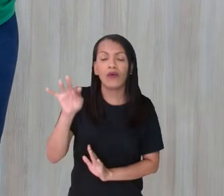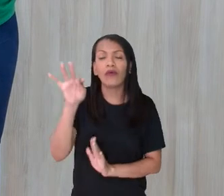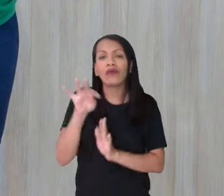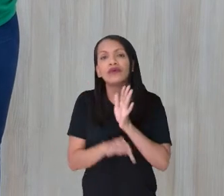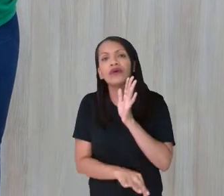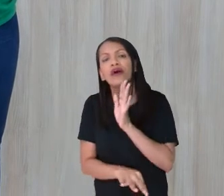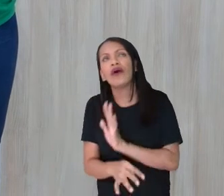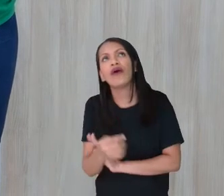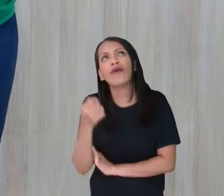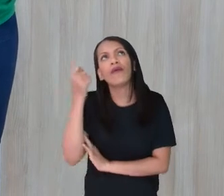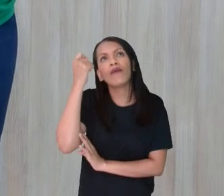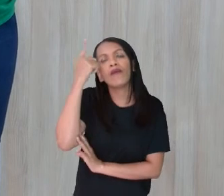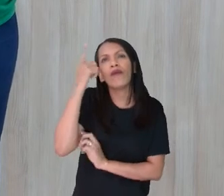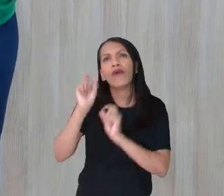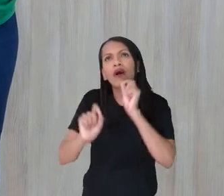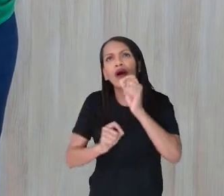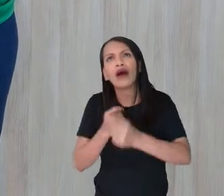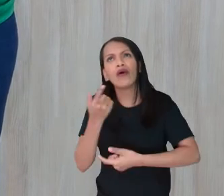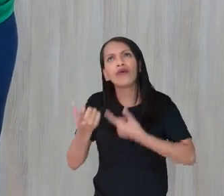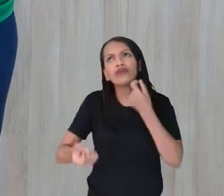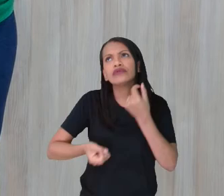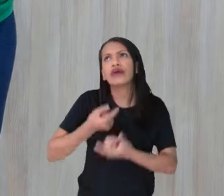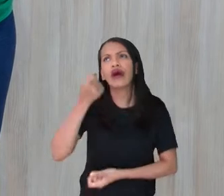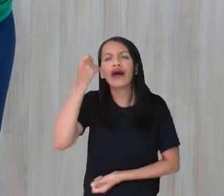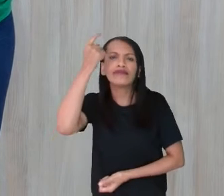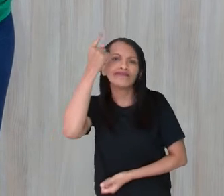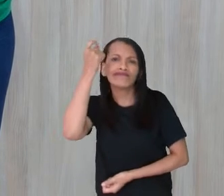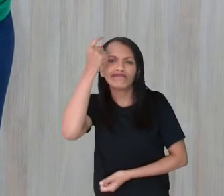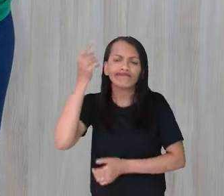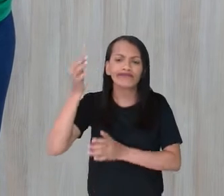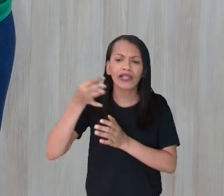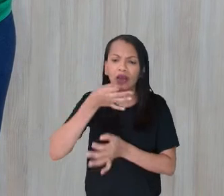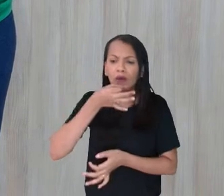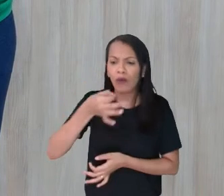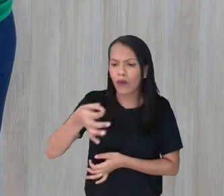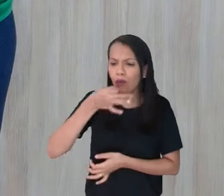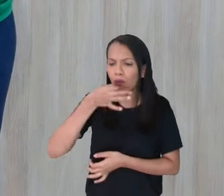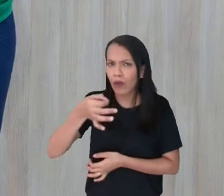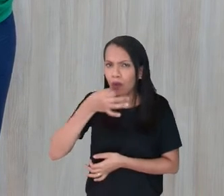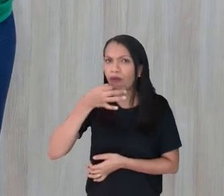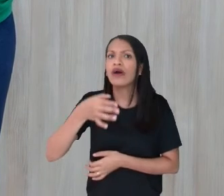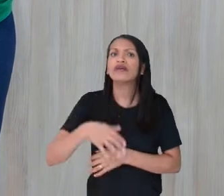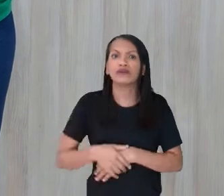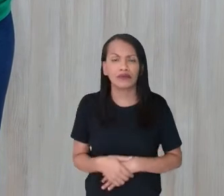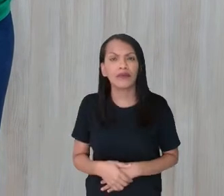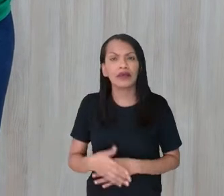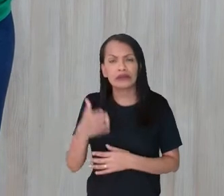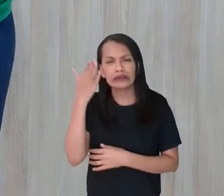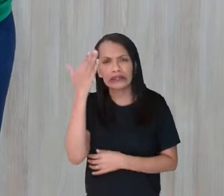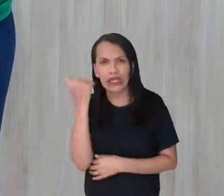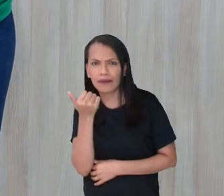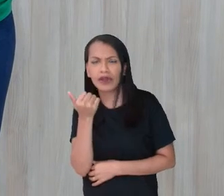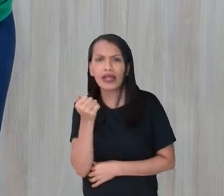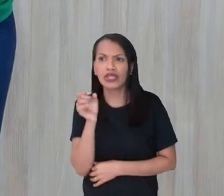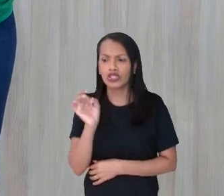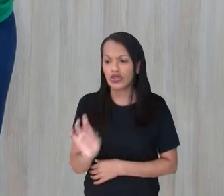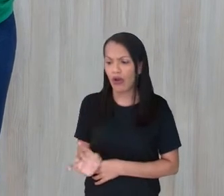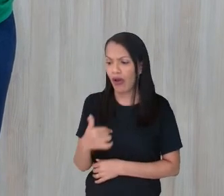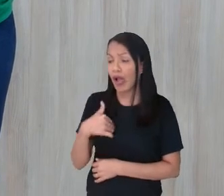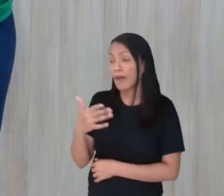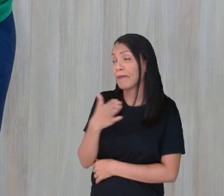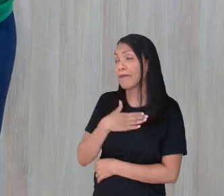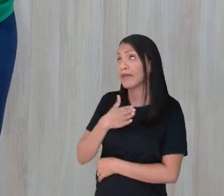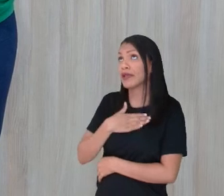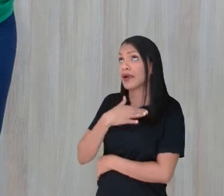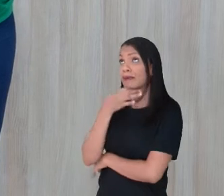texto algum argumento de autoridade, algum argumento que saia que não esteja ali na